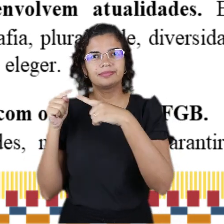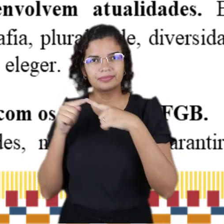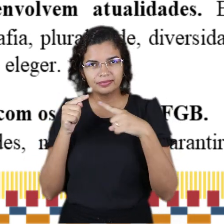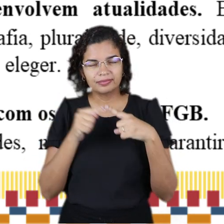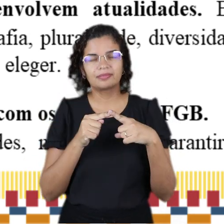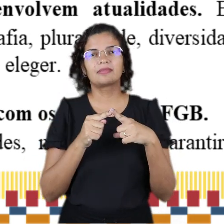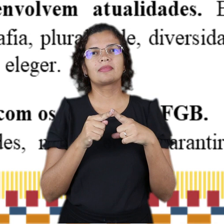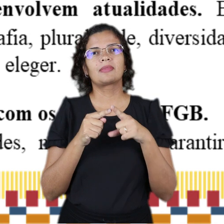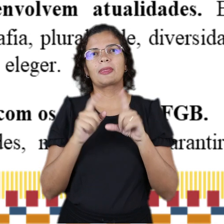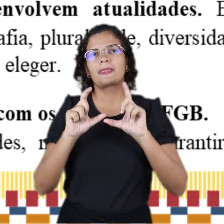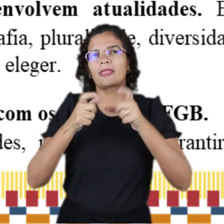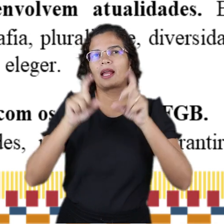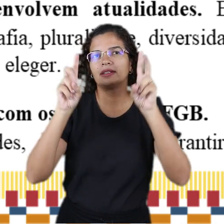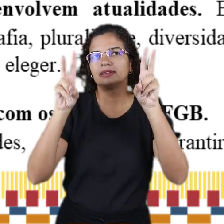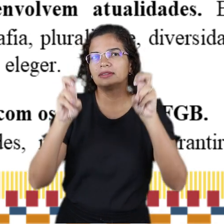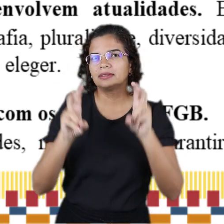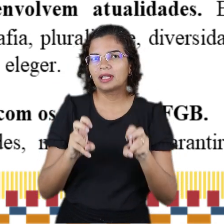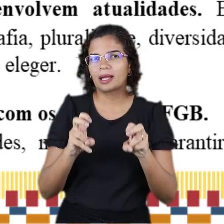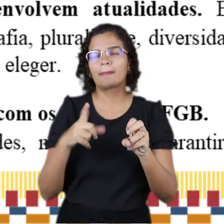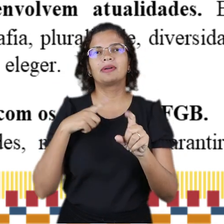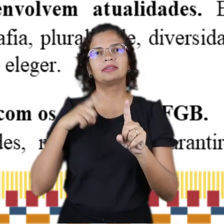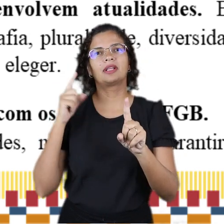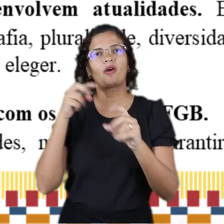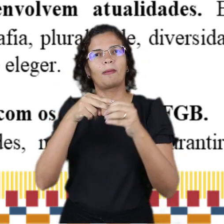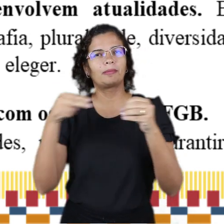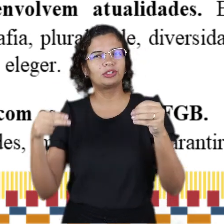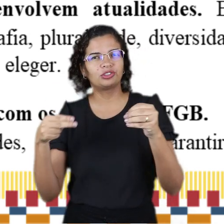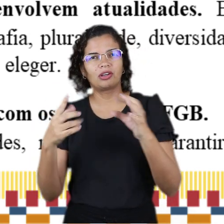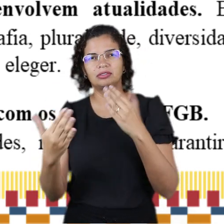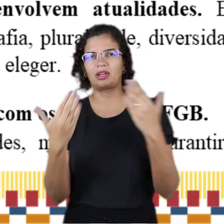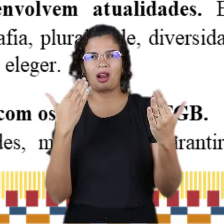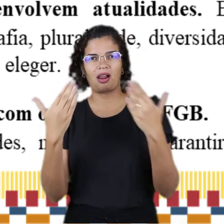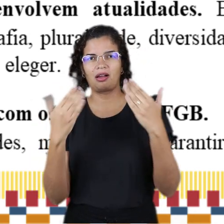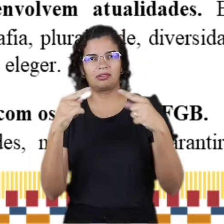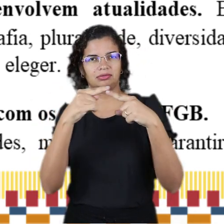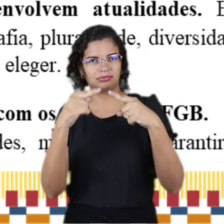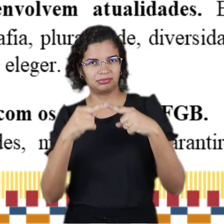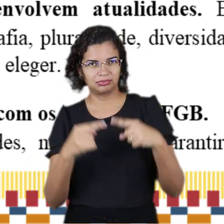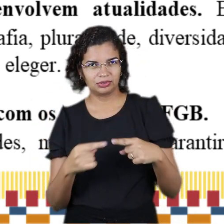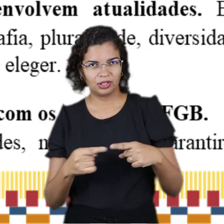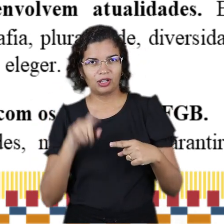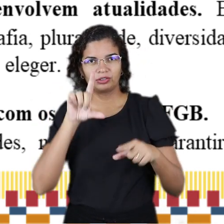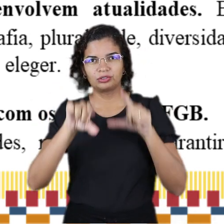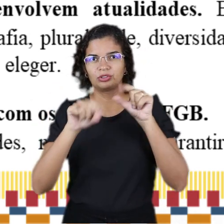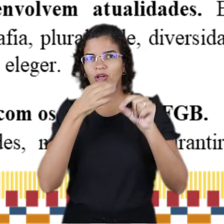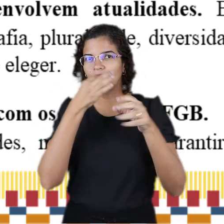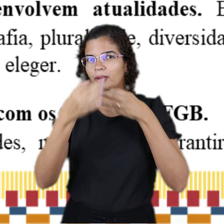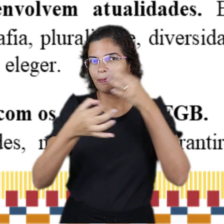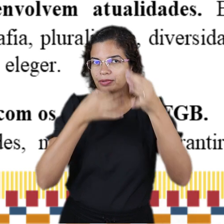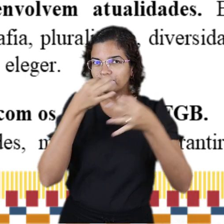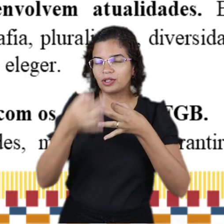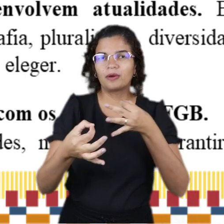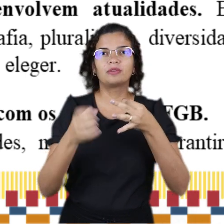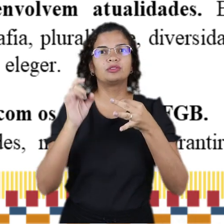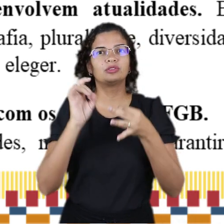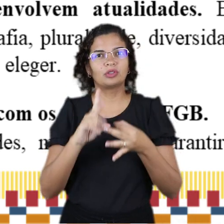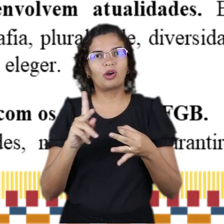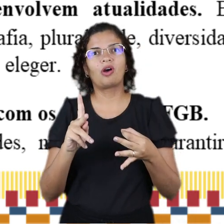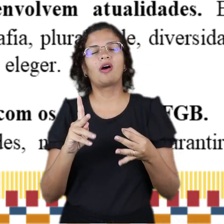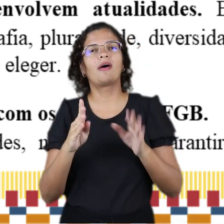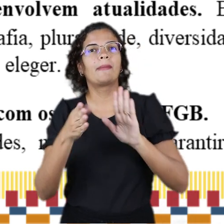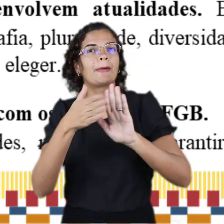abordam desde assuntos relacionados ao desenvolvimento tecnológico, né, os objetivos do desenvolvimento